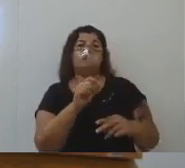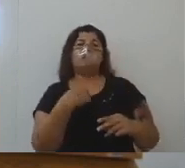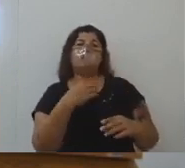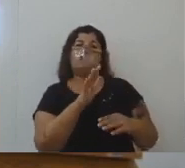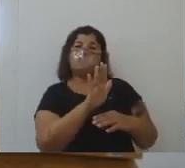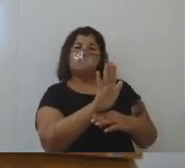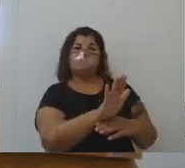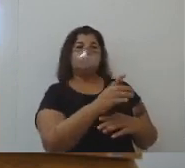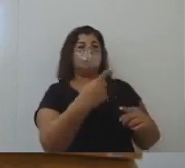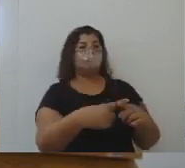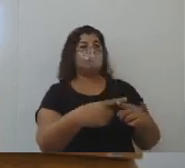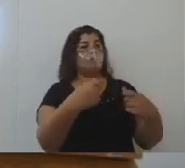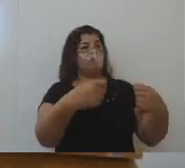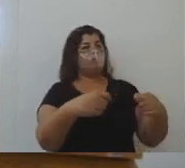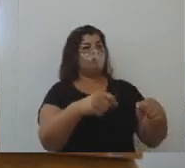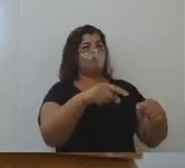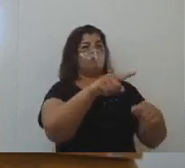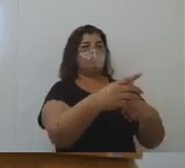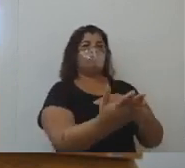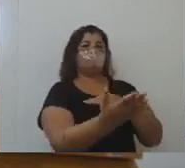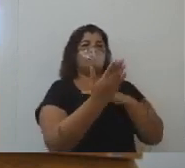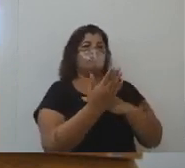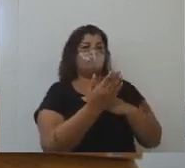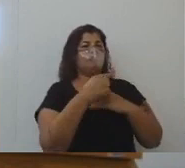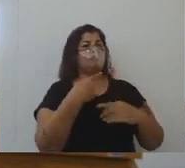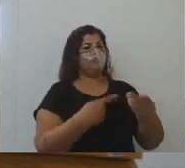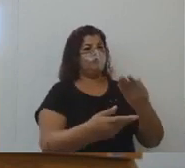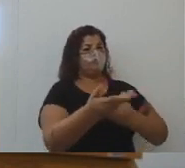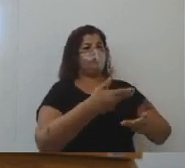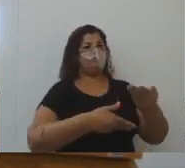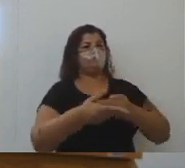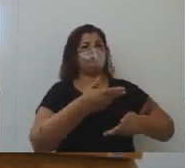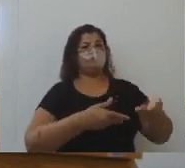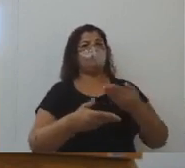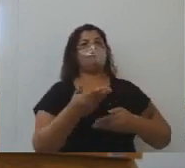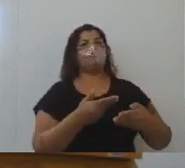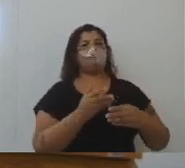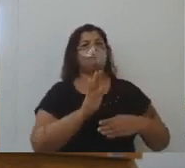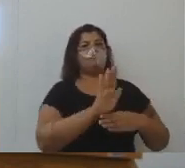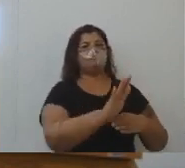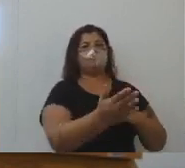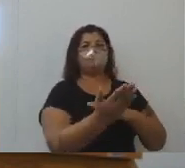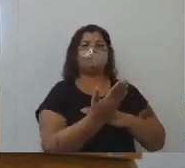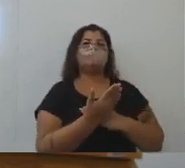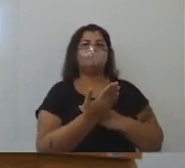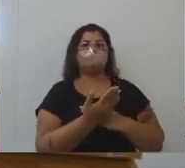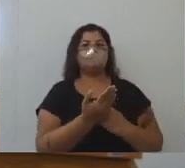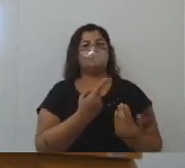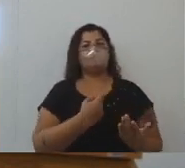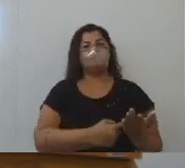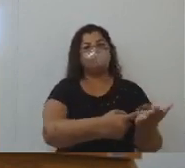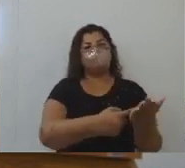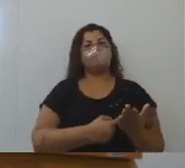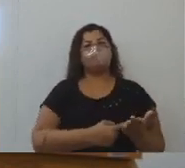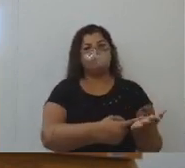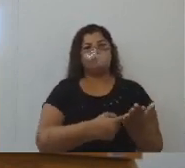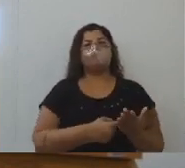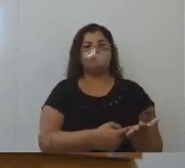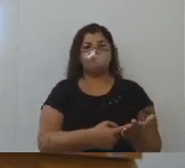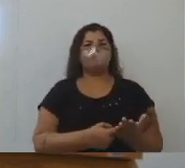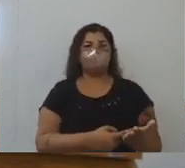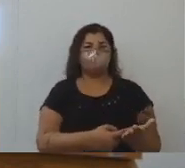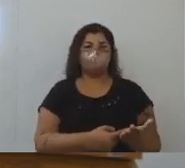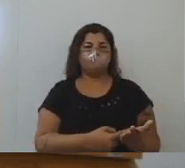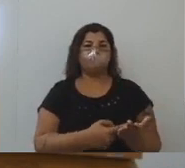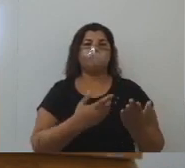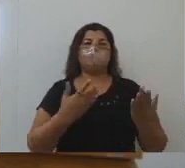ajudo porque eu preciso de você, você precisa de mim, e aí a gente ajuda porque é um acordo que existe entre nós.